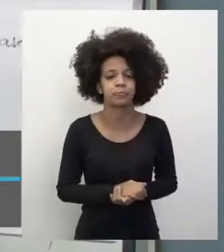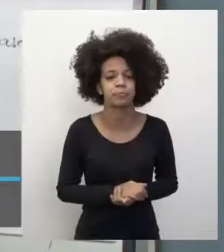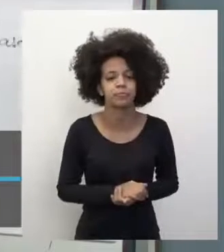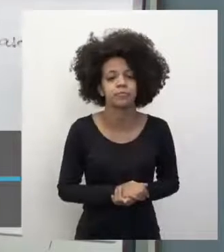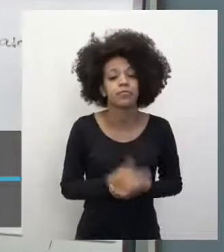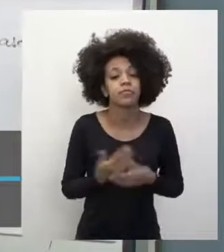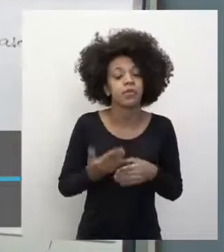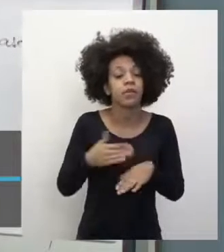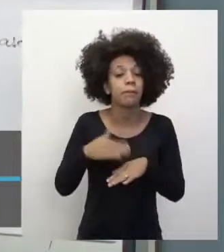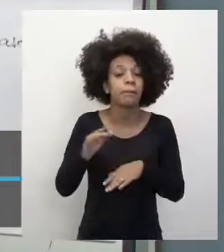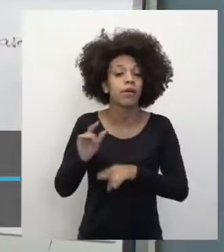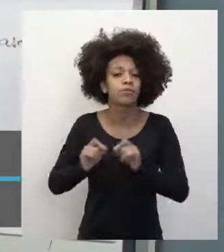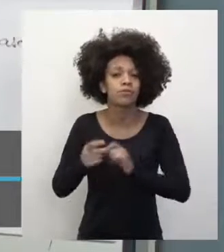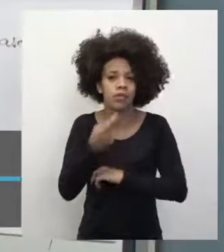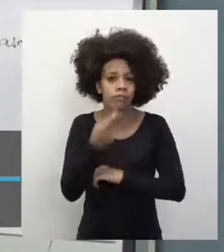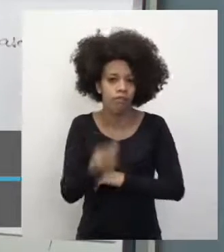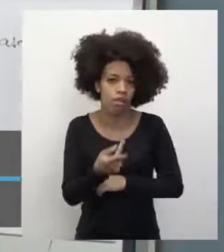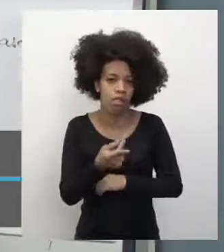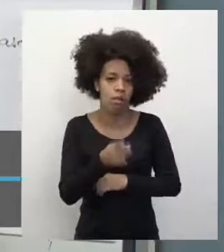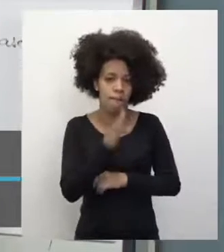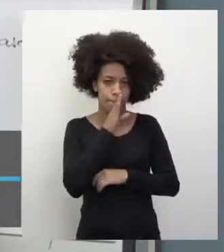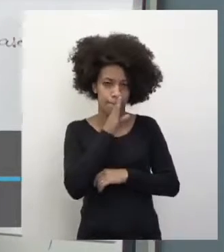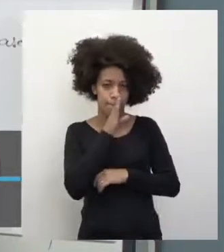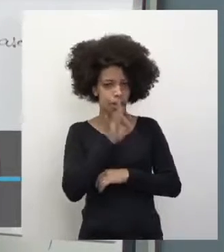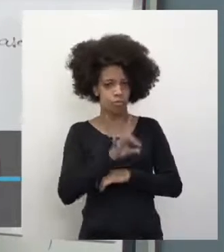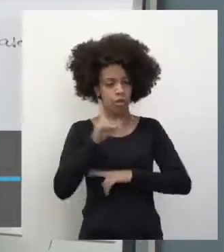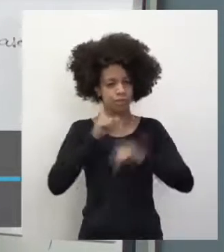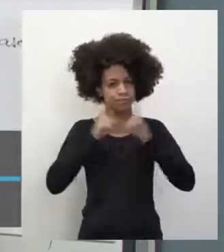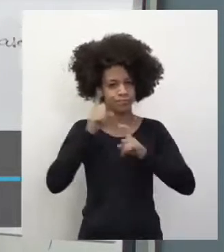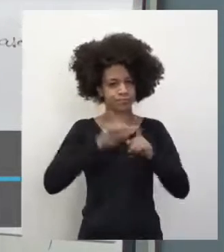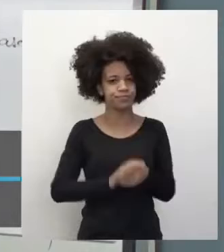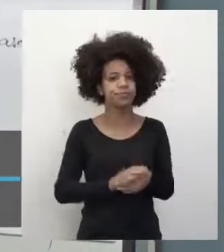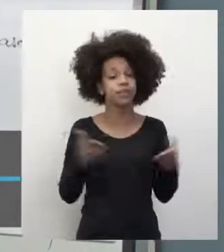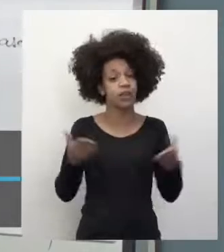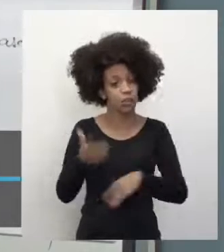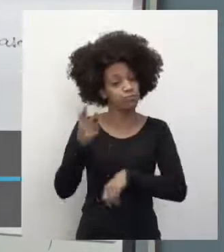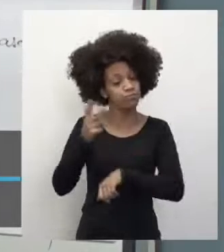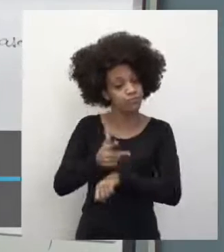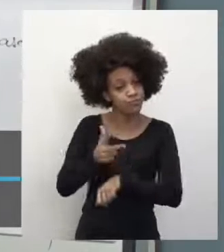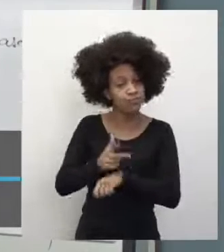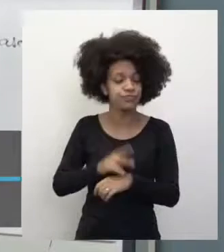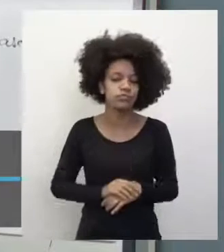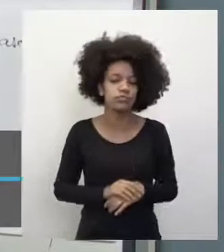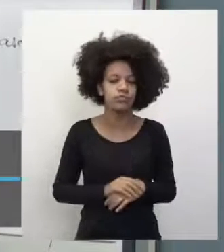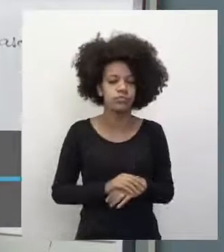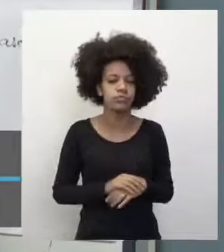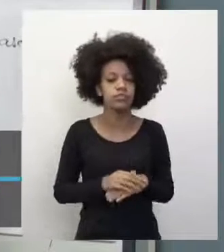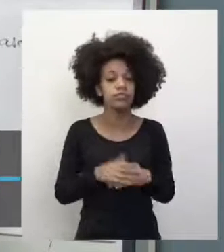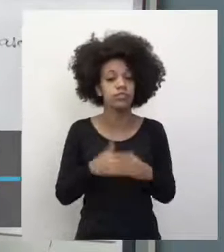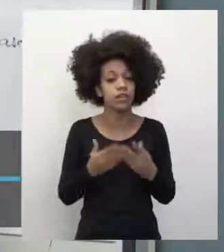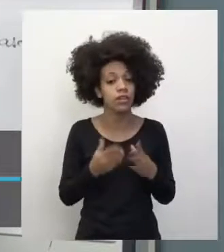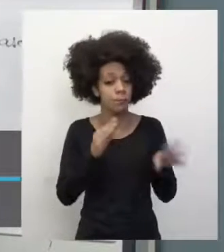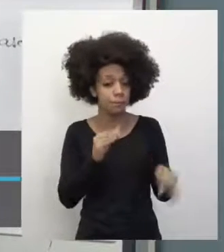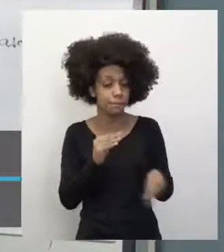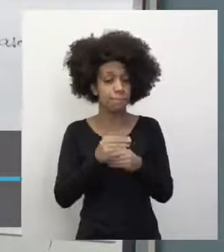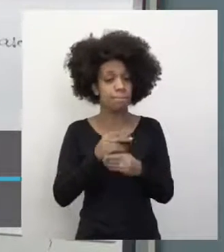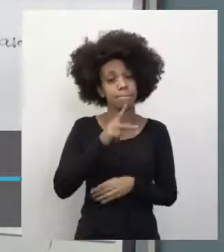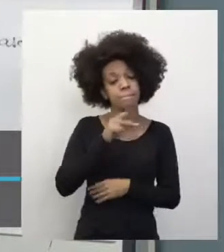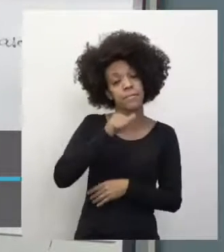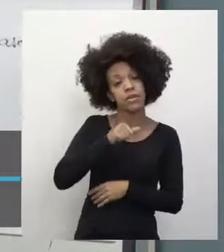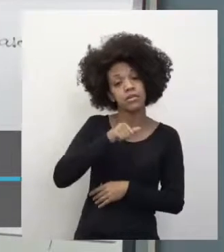Muito mais do que a palavra em si. Agora a gente vai apreciar mais um videozinho, né? Que é uma pantomima, tá?